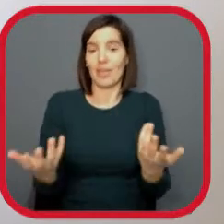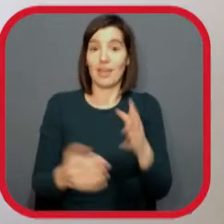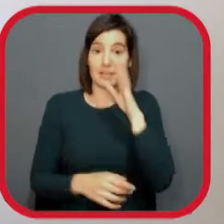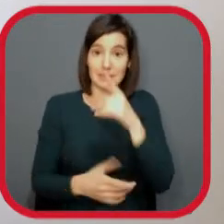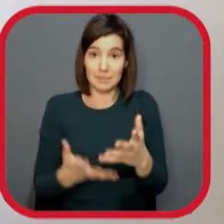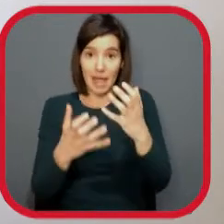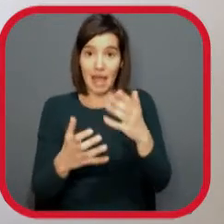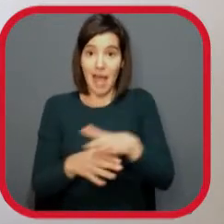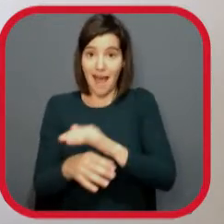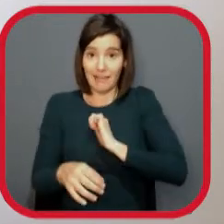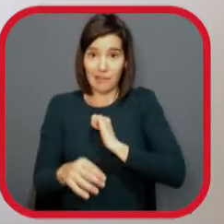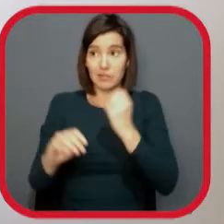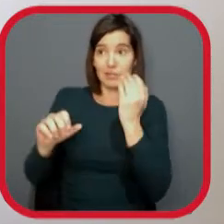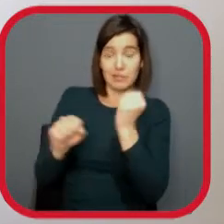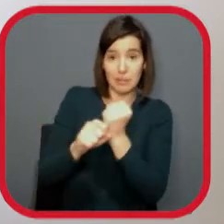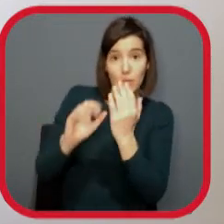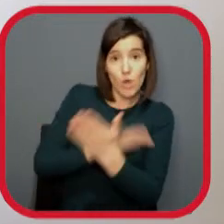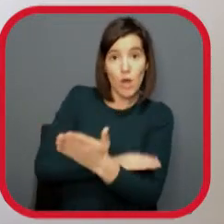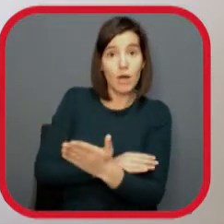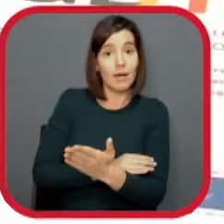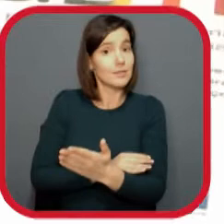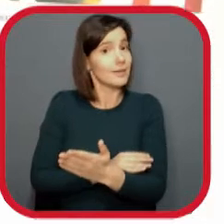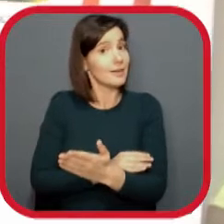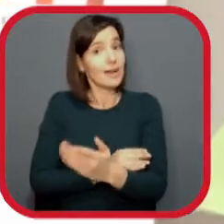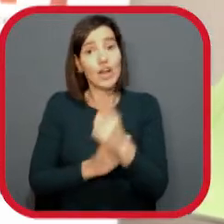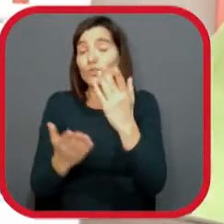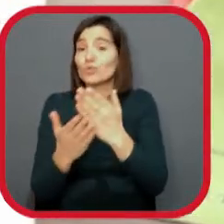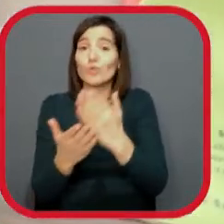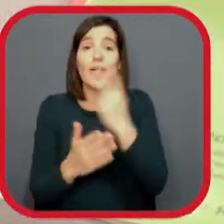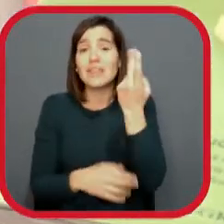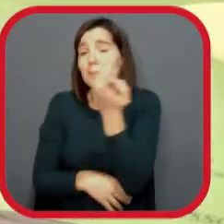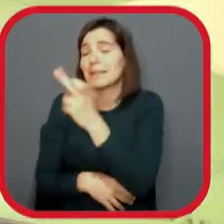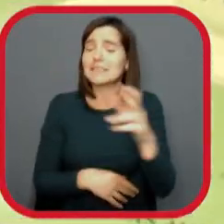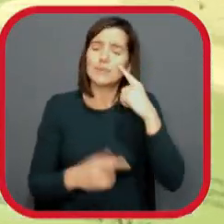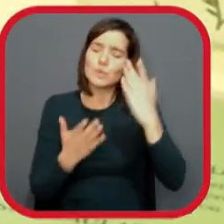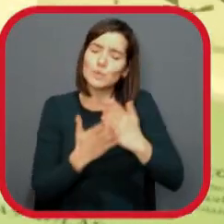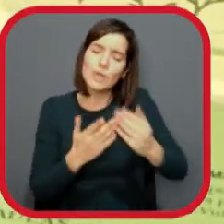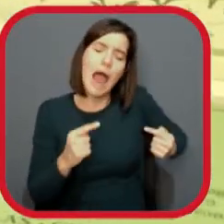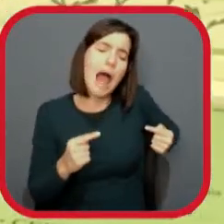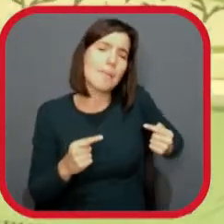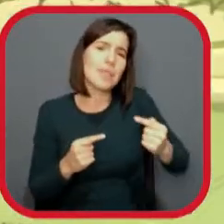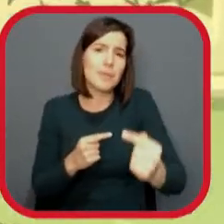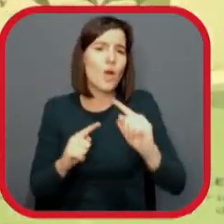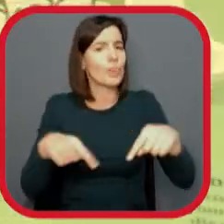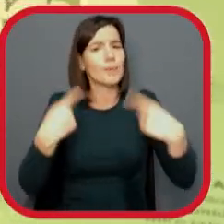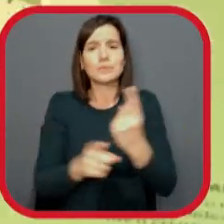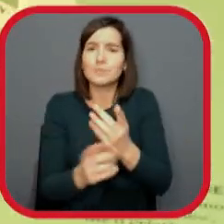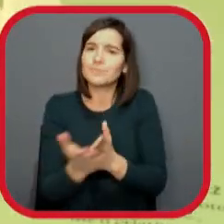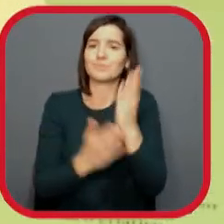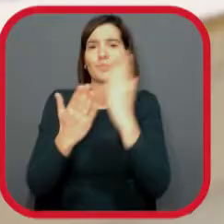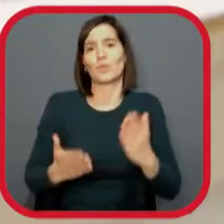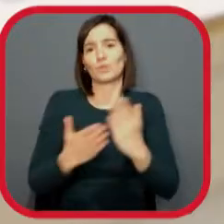trabalha. Quem quer ir para esta área tem que perceber que vai estudar até ao final da sua carreira e, se for preciso, mesmo depois